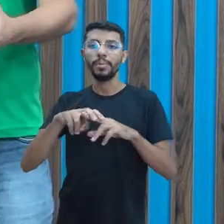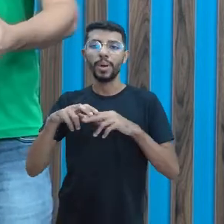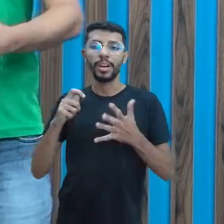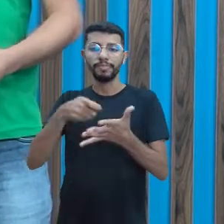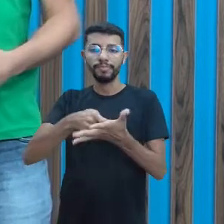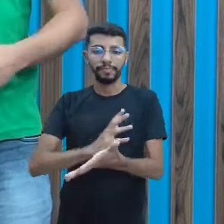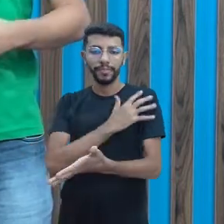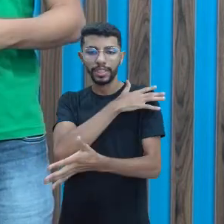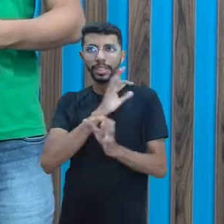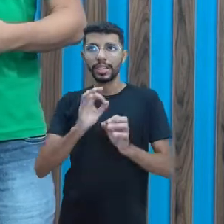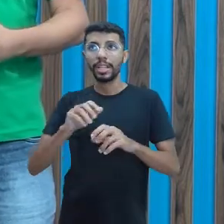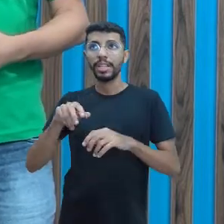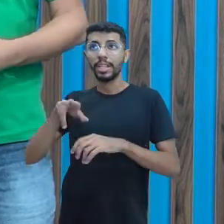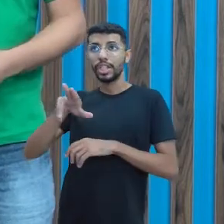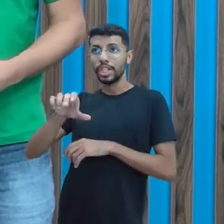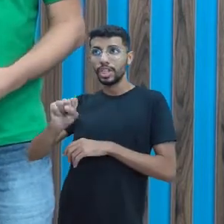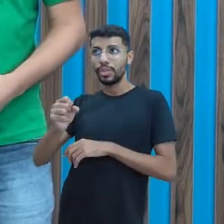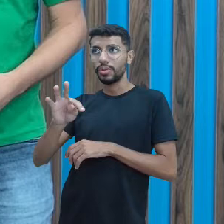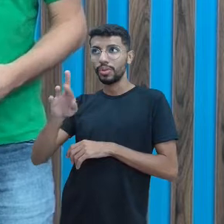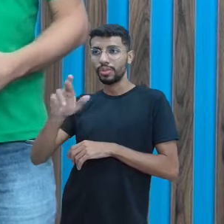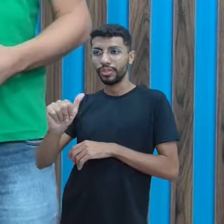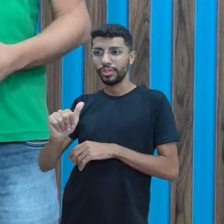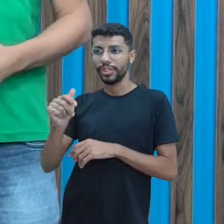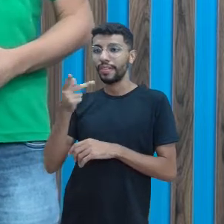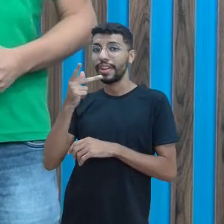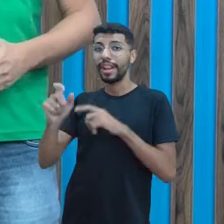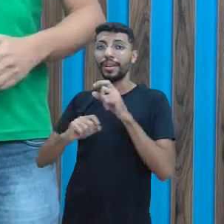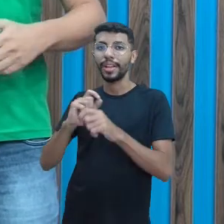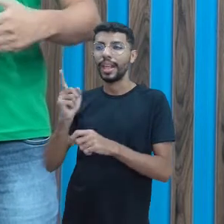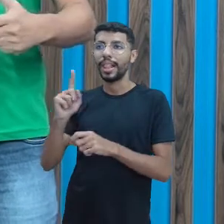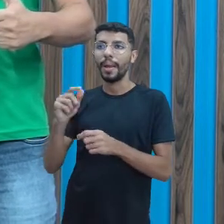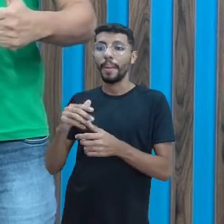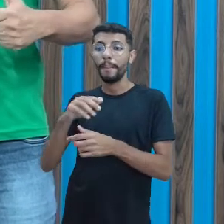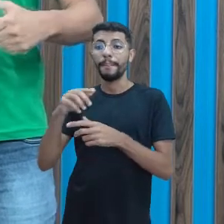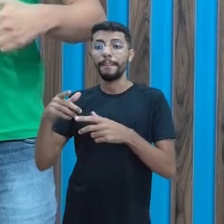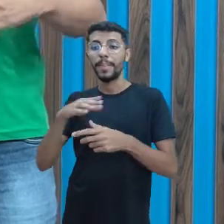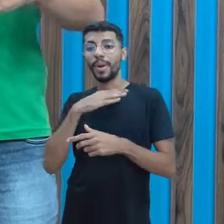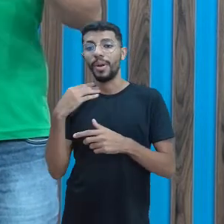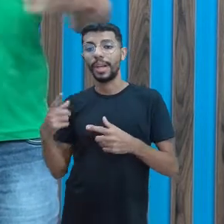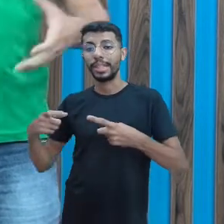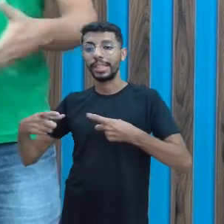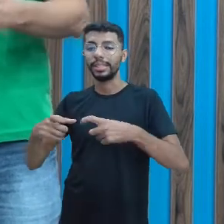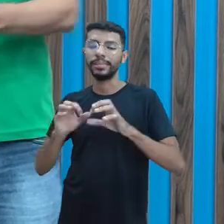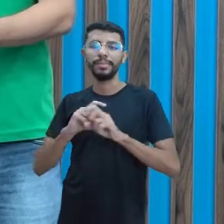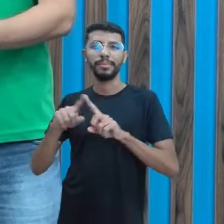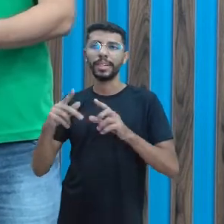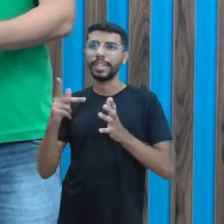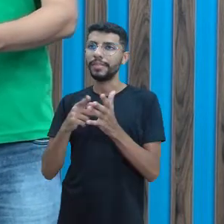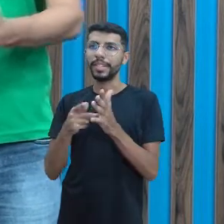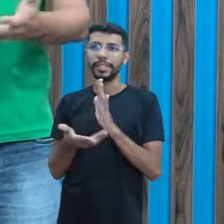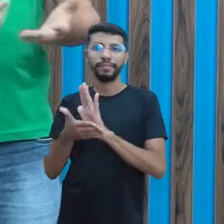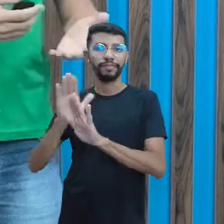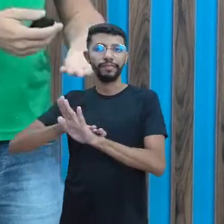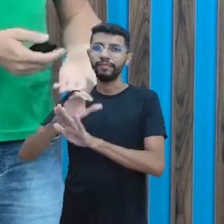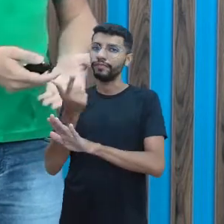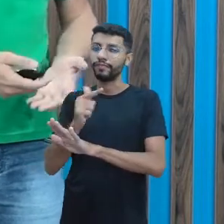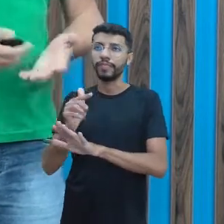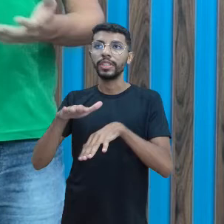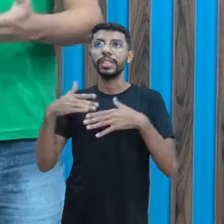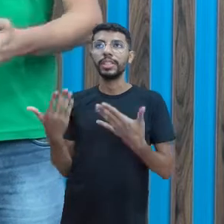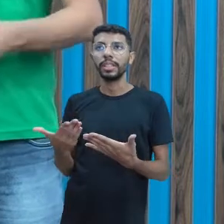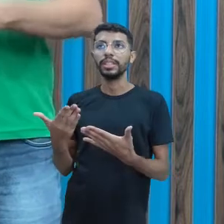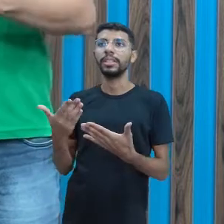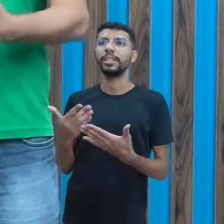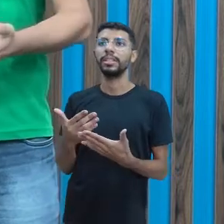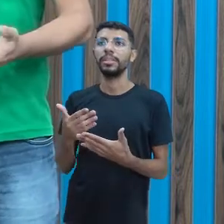o Ustra afirme que essas pessoas foram mortas em combate. Tá? De qualquer modo, a Comissão da Verdade acaba desmascarando sujeitos como o Ustra